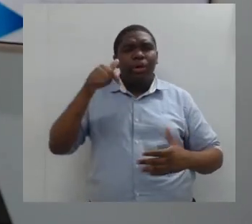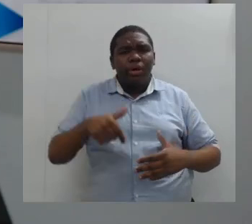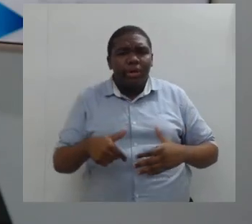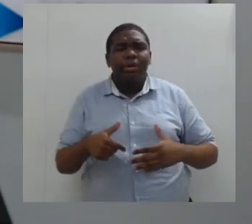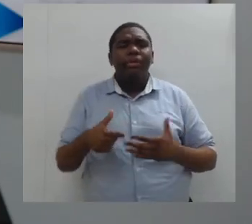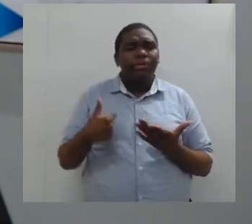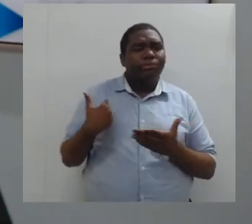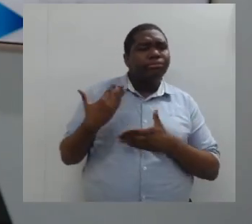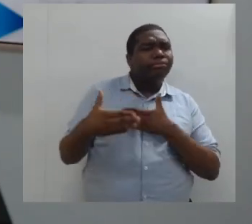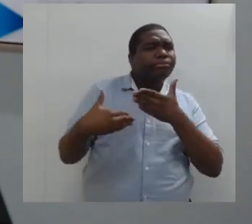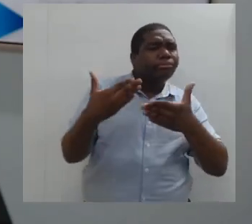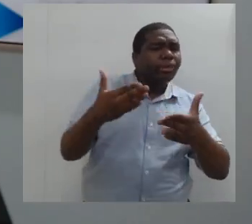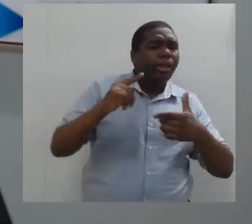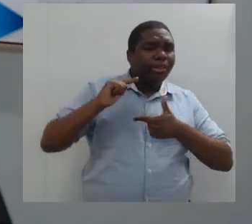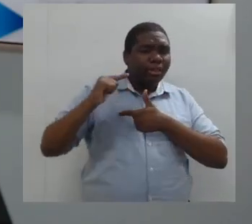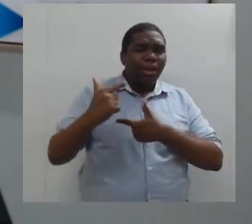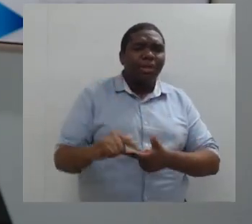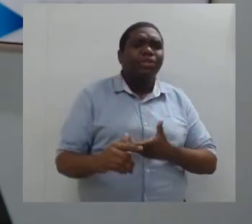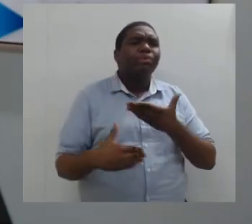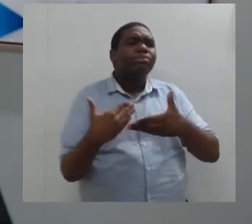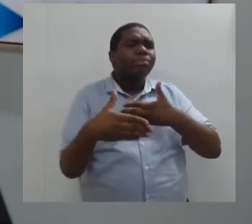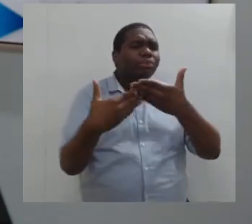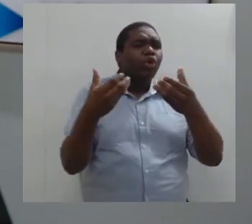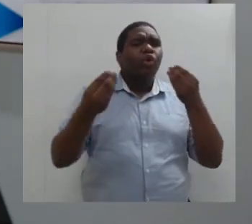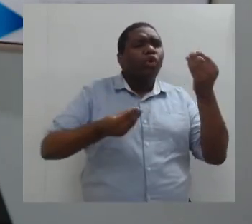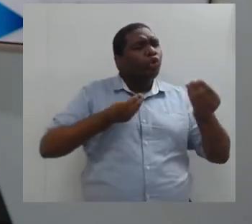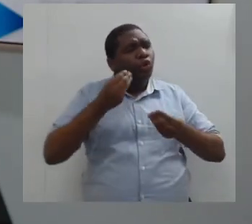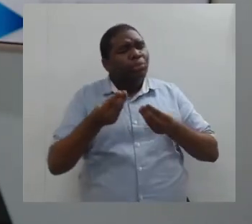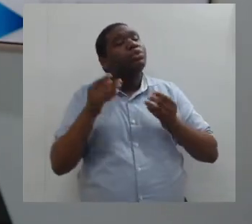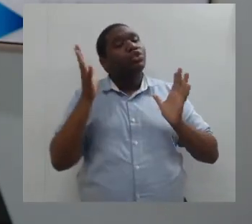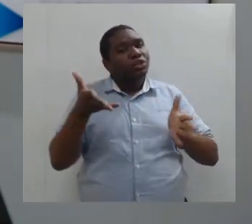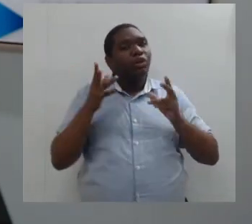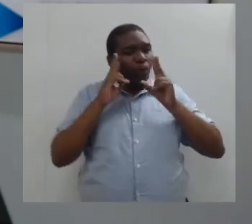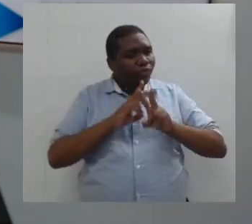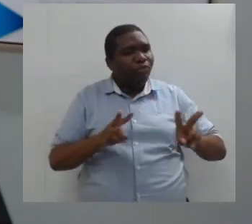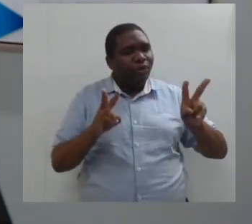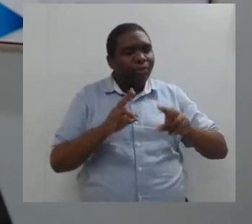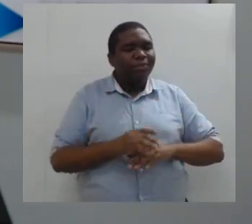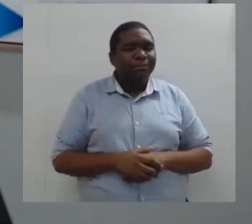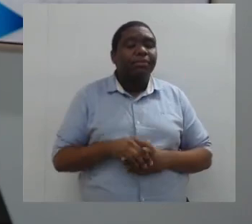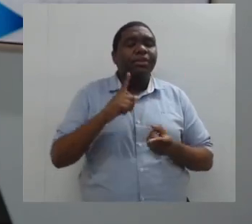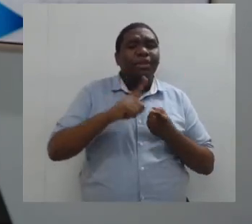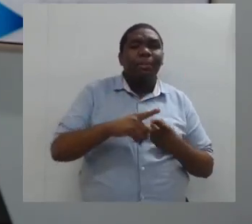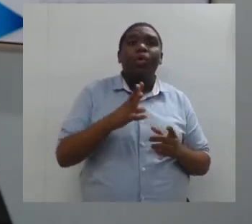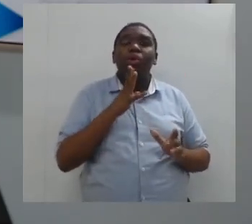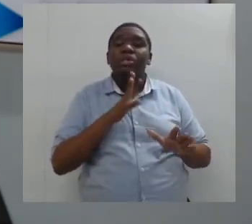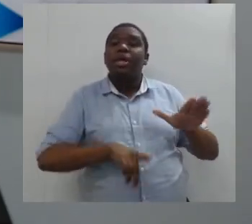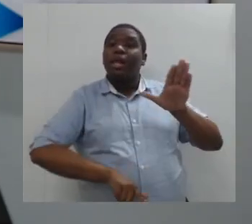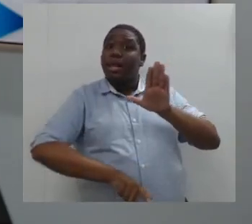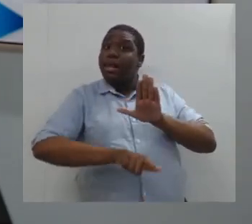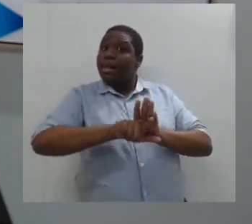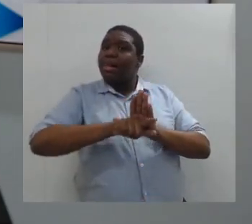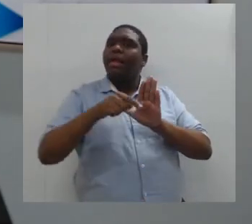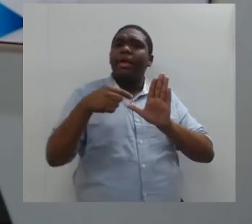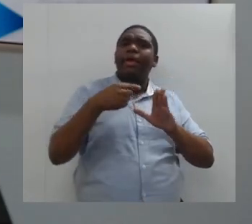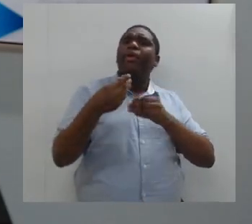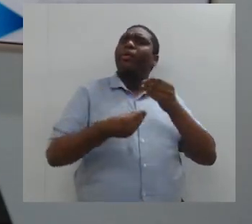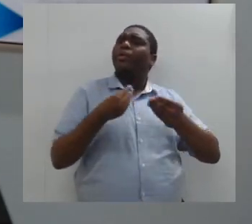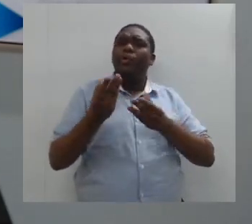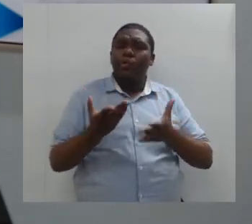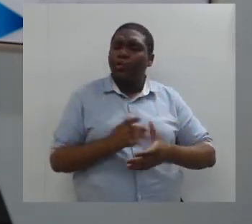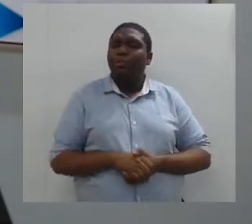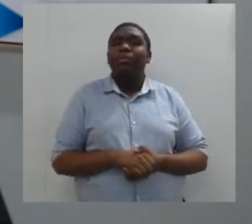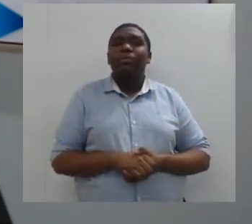certo, desta tradição religiosa. Agora vamos conhecer um pouco mais sobre as leis dos Bahá'ís. Vamos